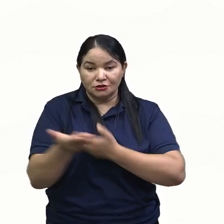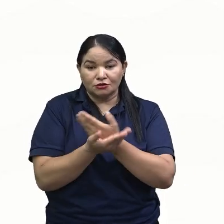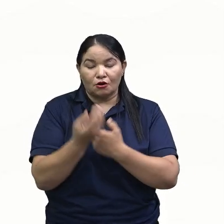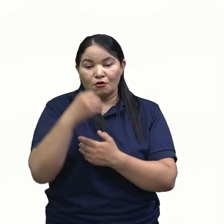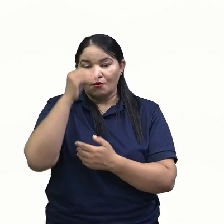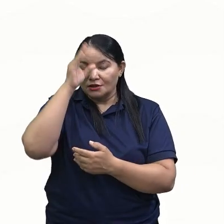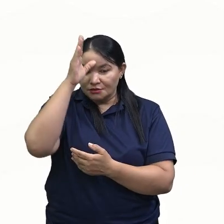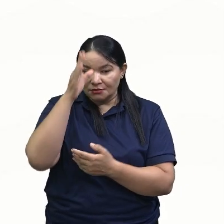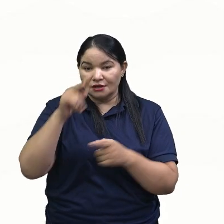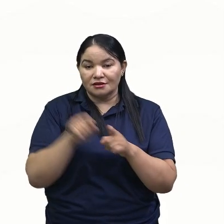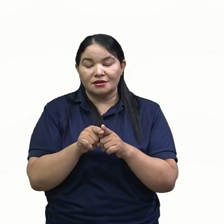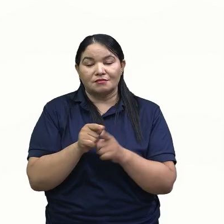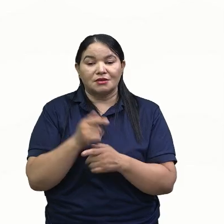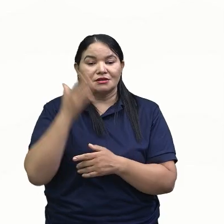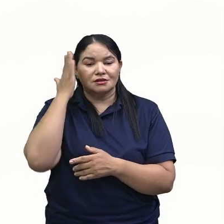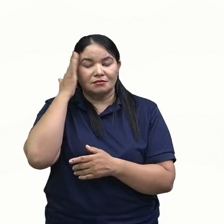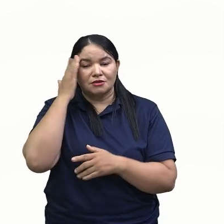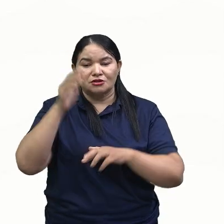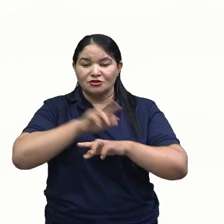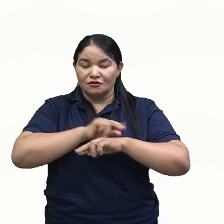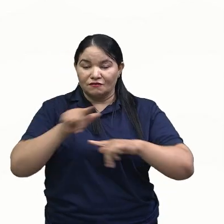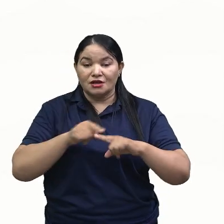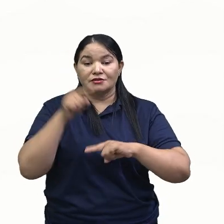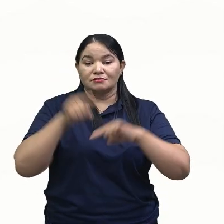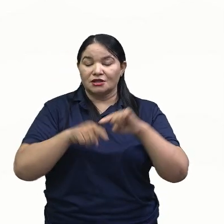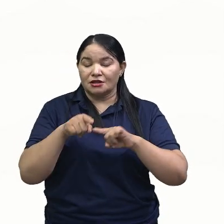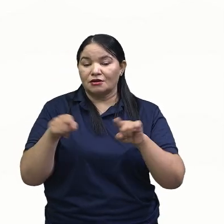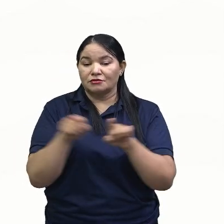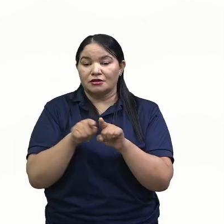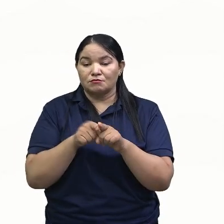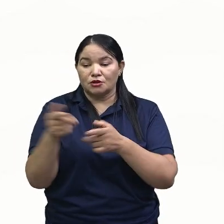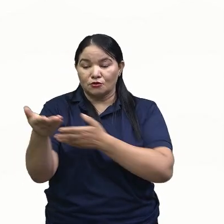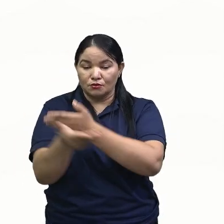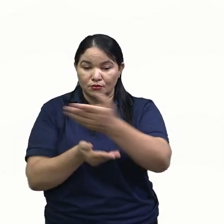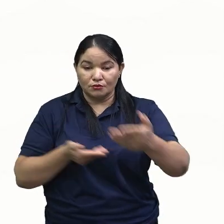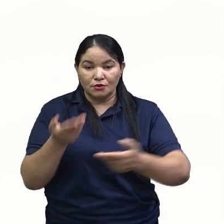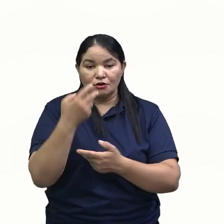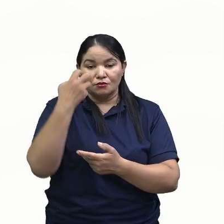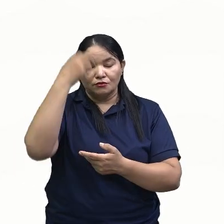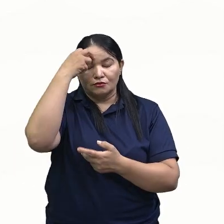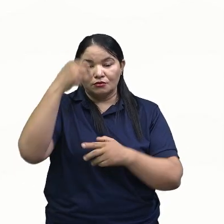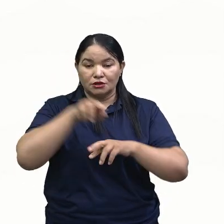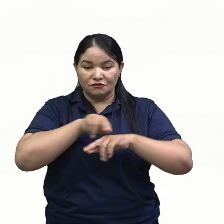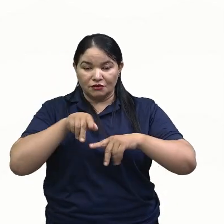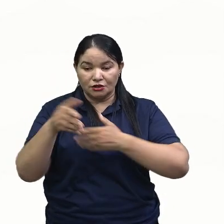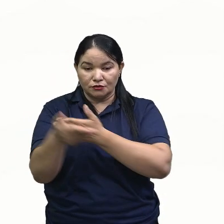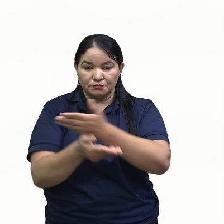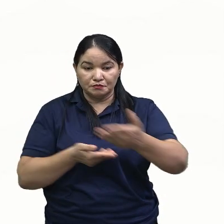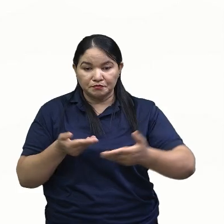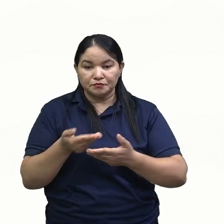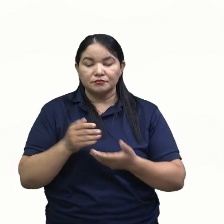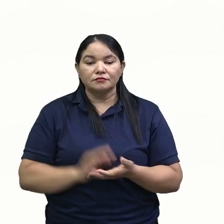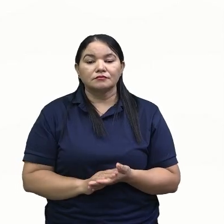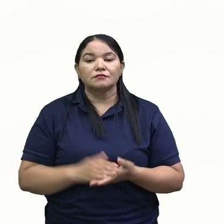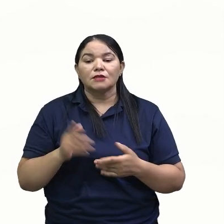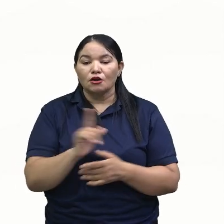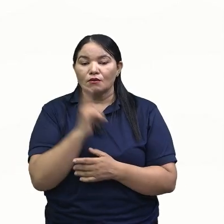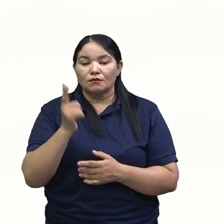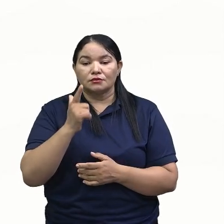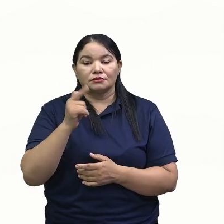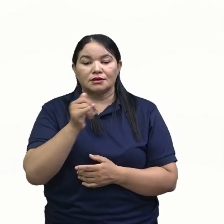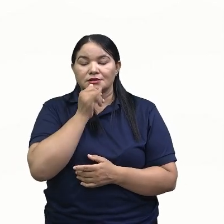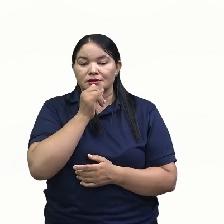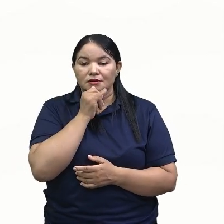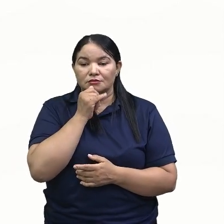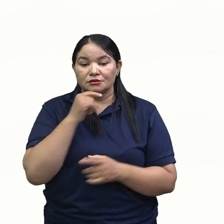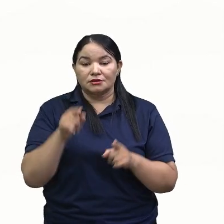uma troca de saberes entre diferentes culturas. Seguindo o nosso exemplo aqui, nós